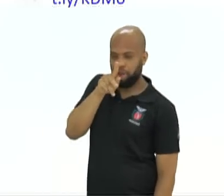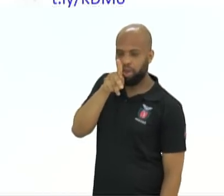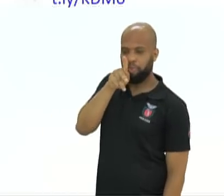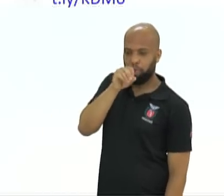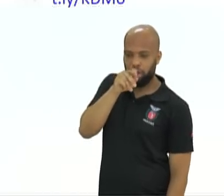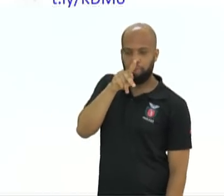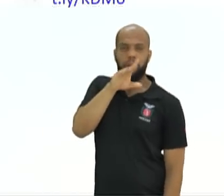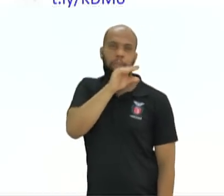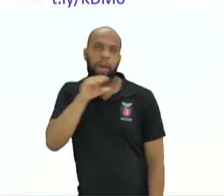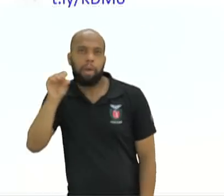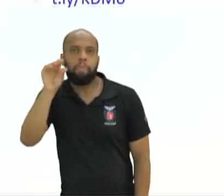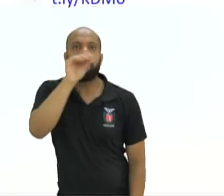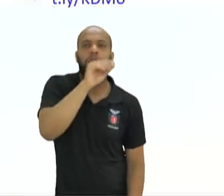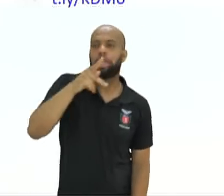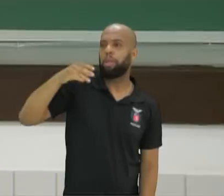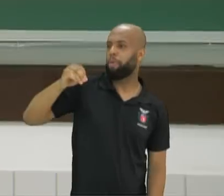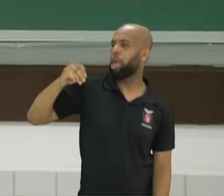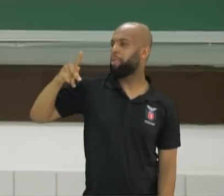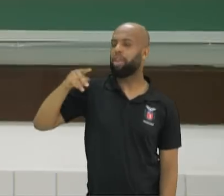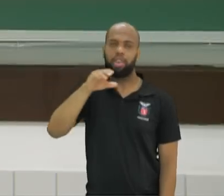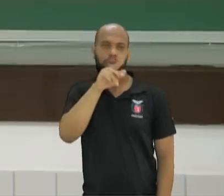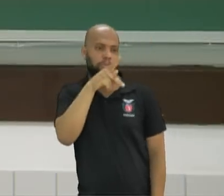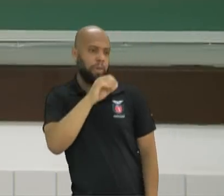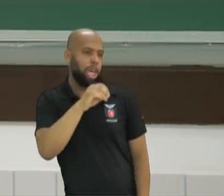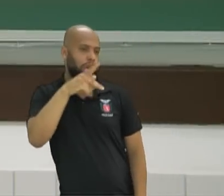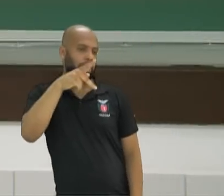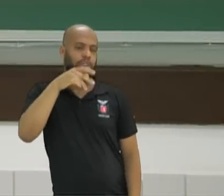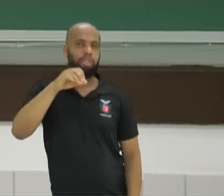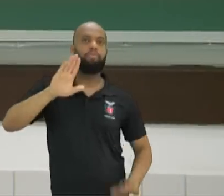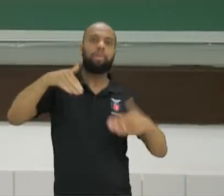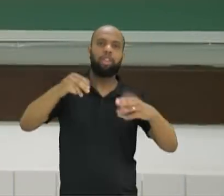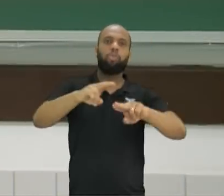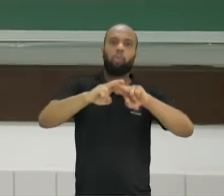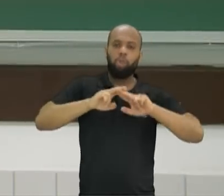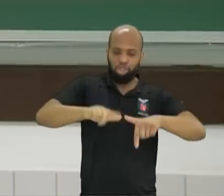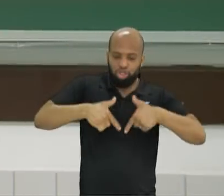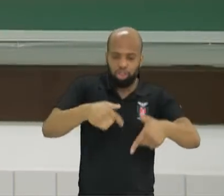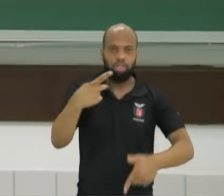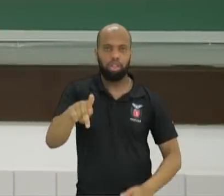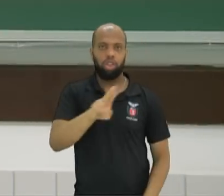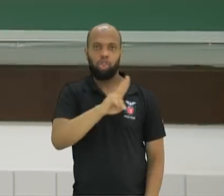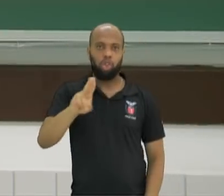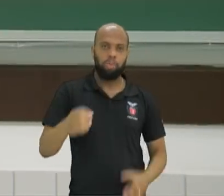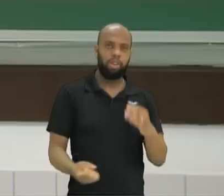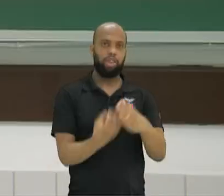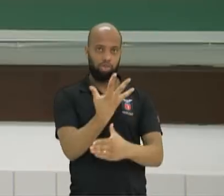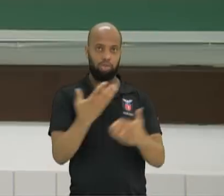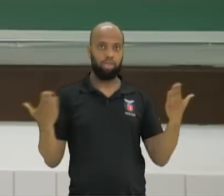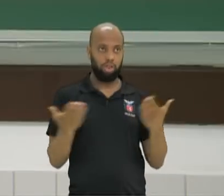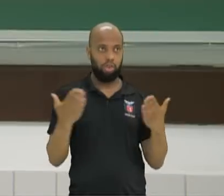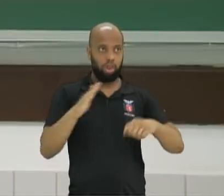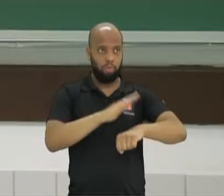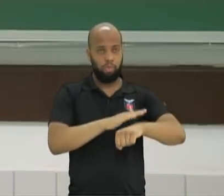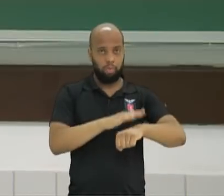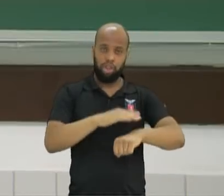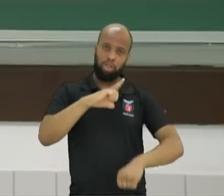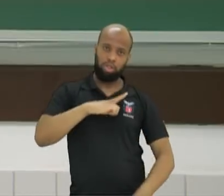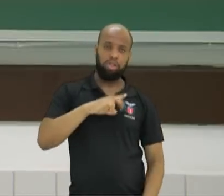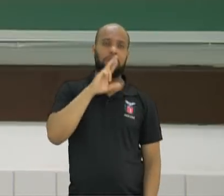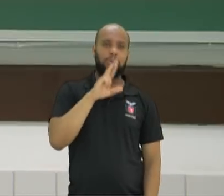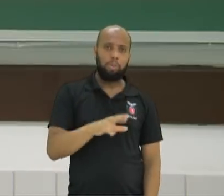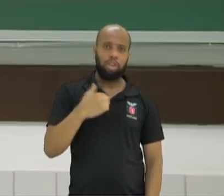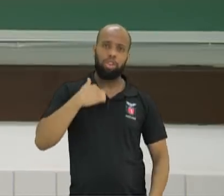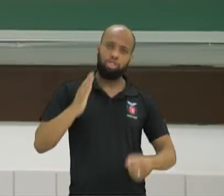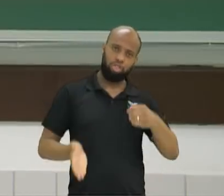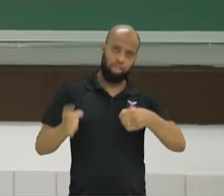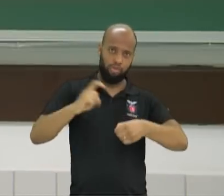e dessa atitude dele é que o nome Popping acabou surgindo, tá? De novo, você vai ter uns